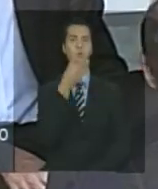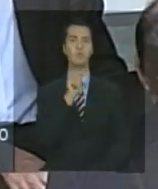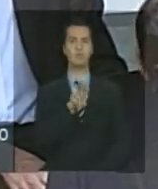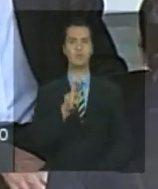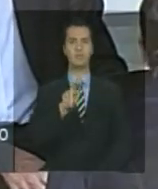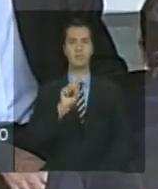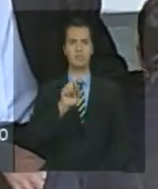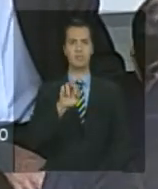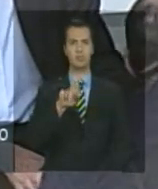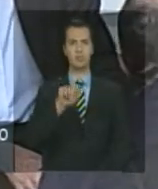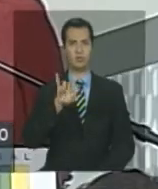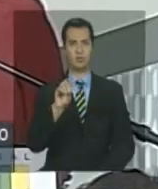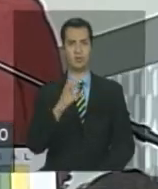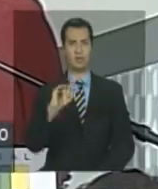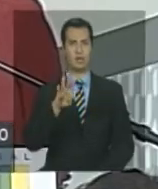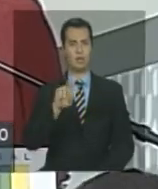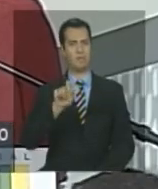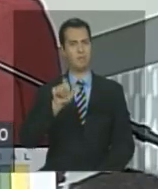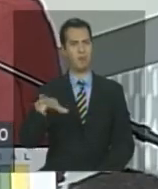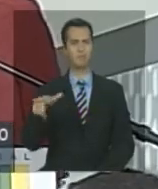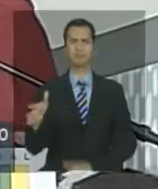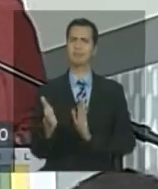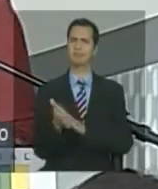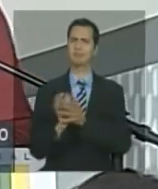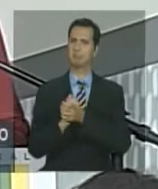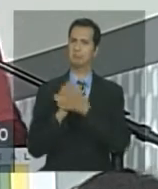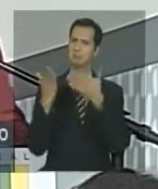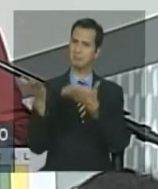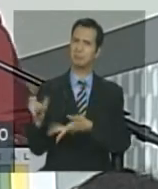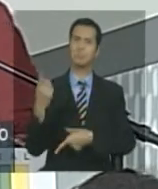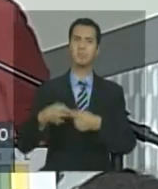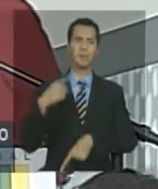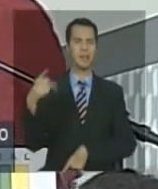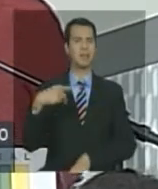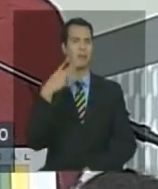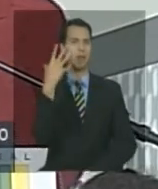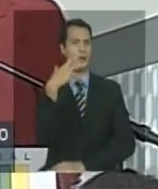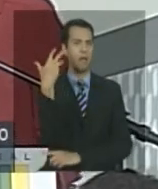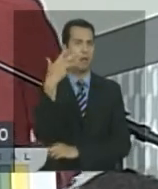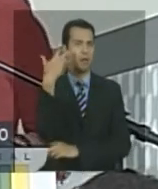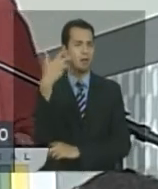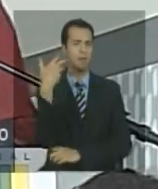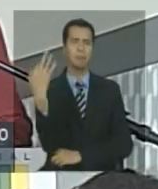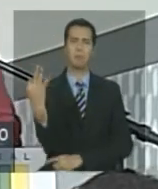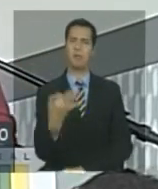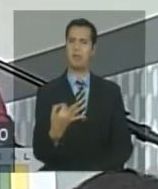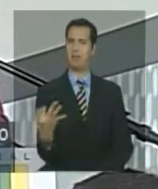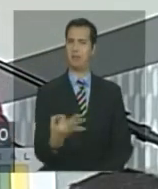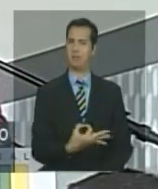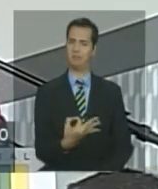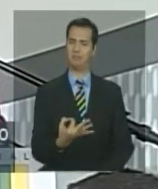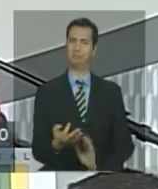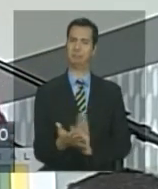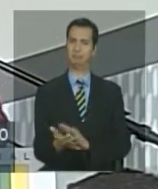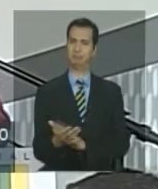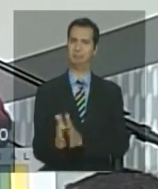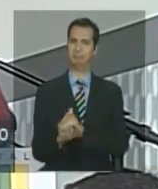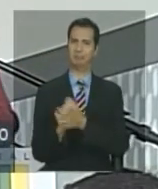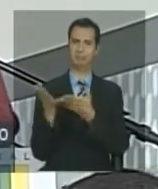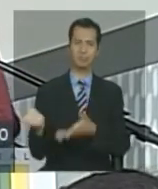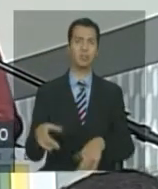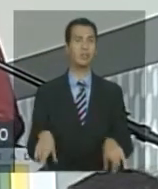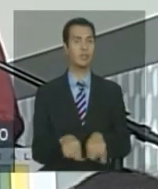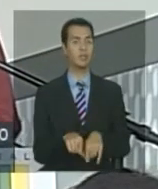pela entonação da voz, né? E harmonia. E também